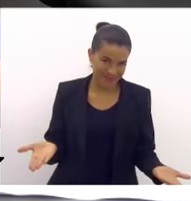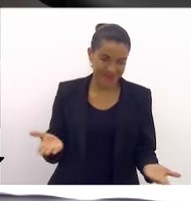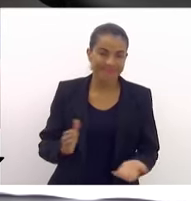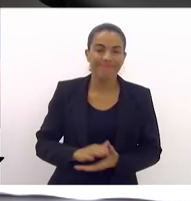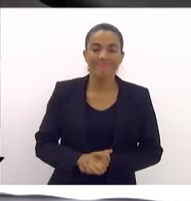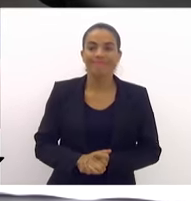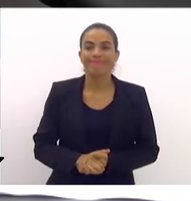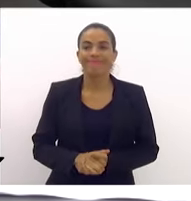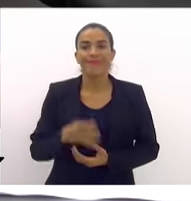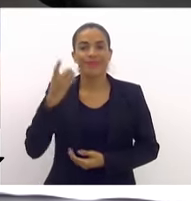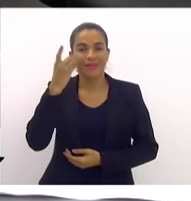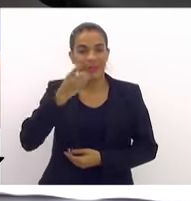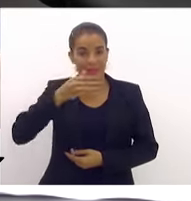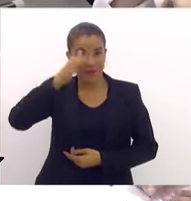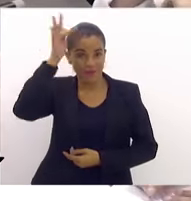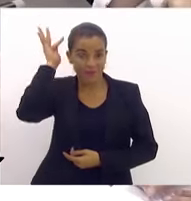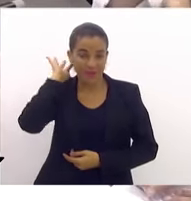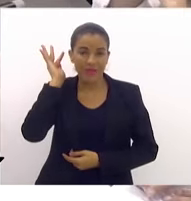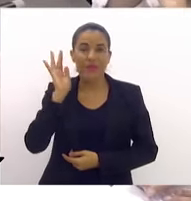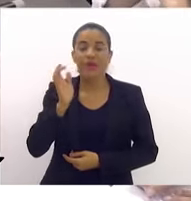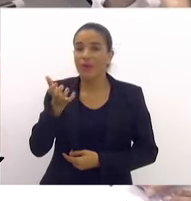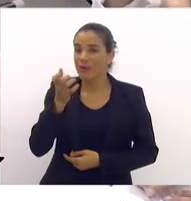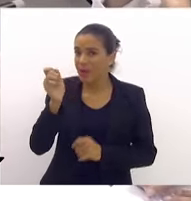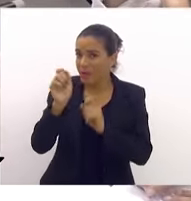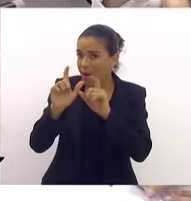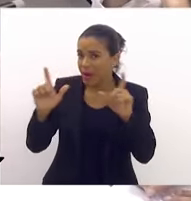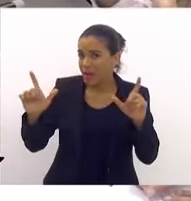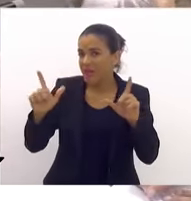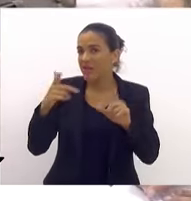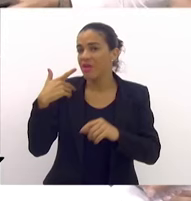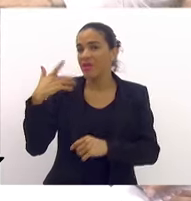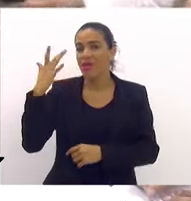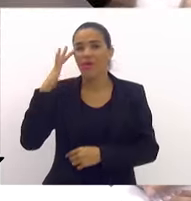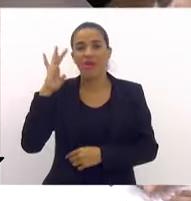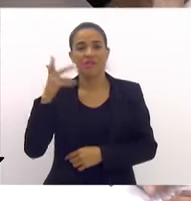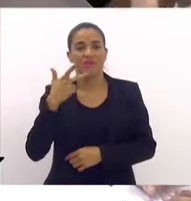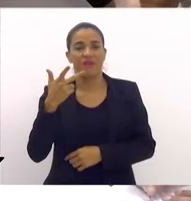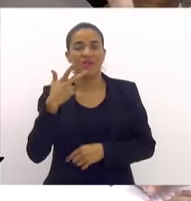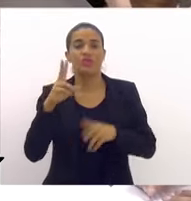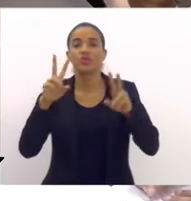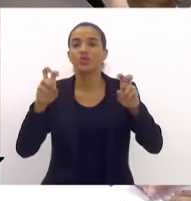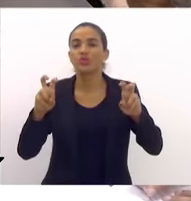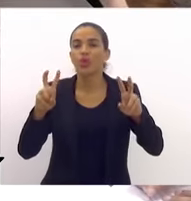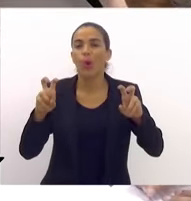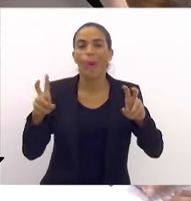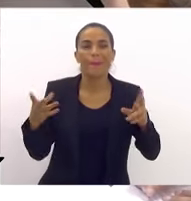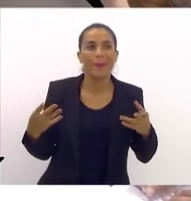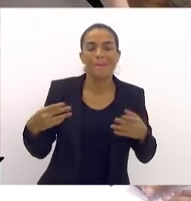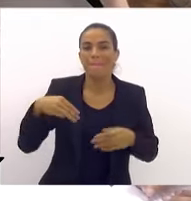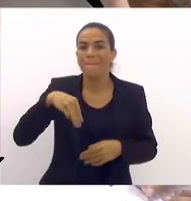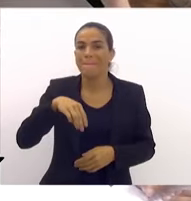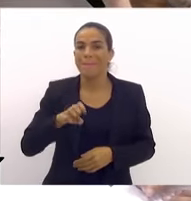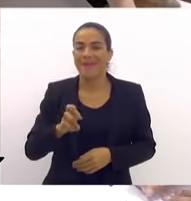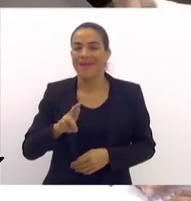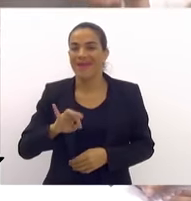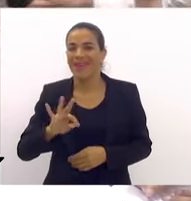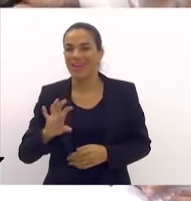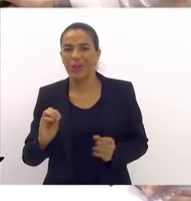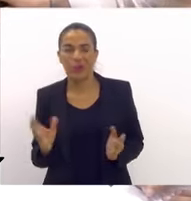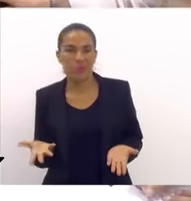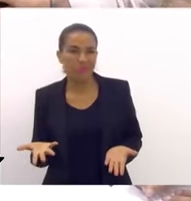Passar a palavra para o deputado Fred, mas queria só fazer um alerta. A gente está adentrando nas questões de mérito. Na verdade, não, é isso que eu ia falar. Agora, constitucional, é isso que eu ia